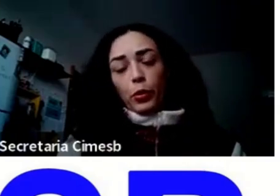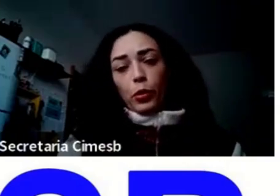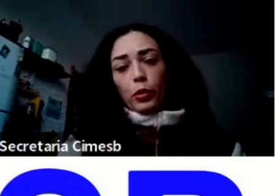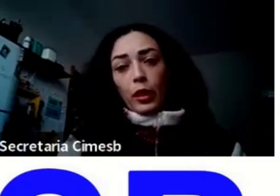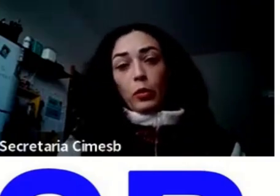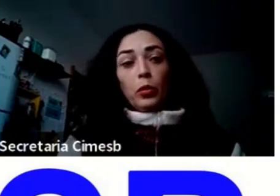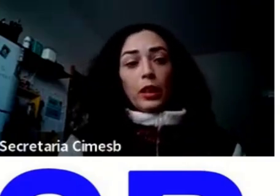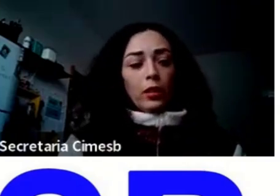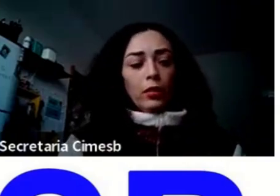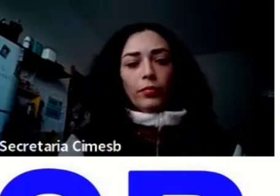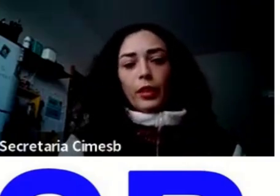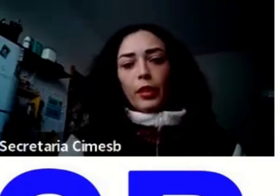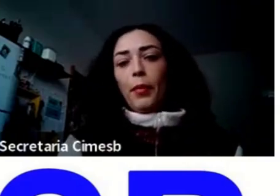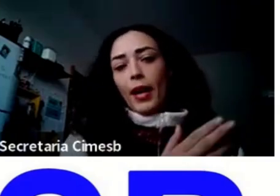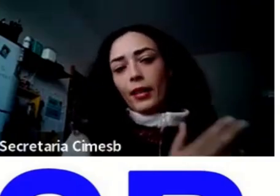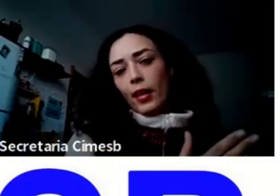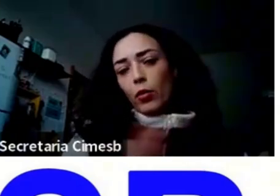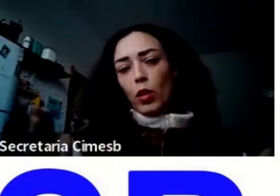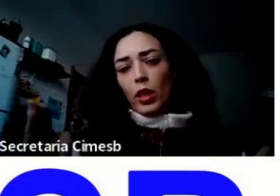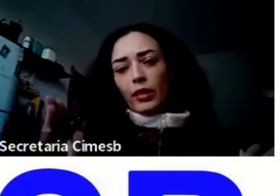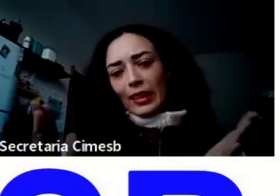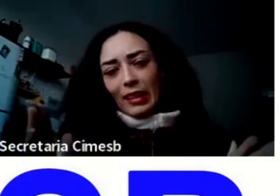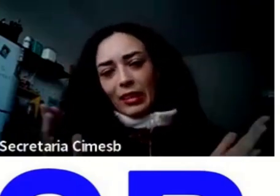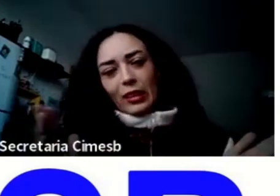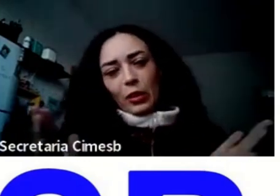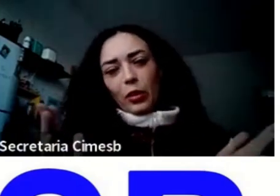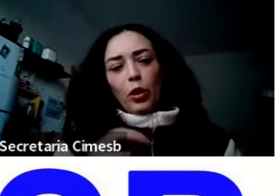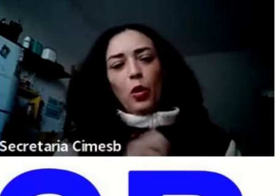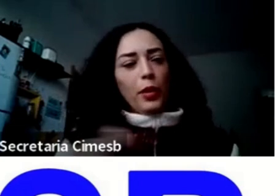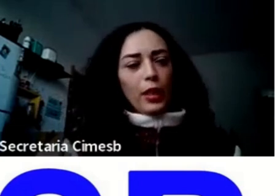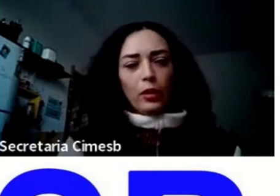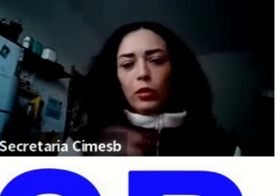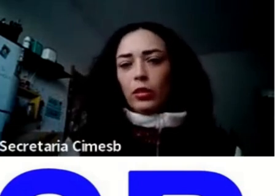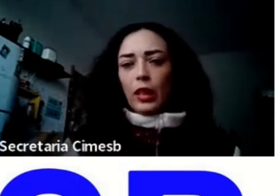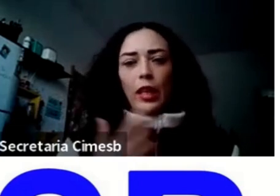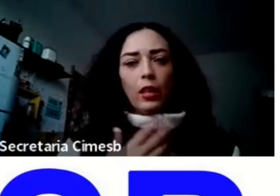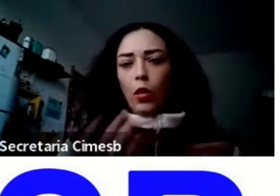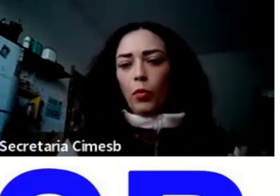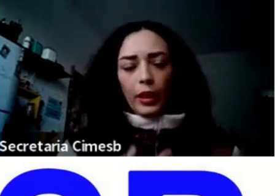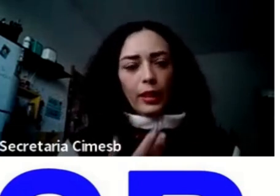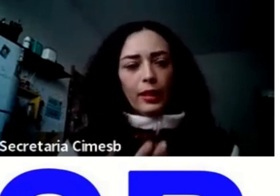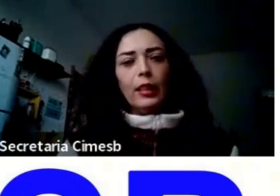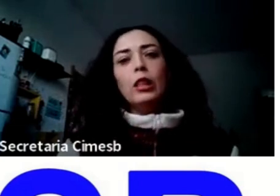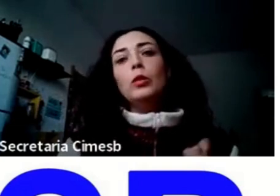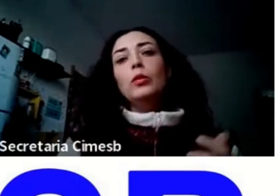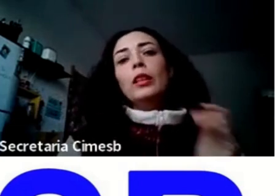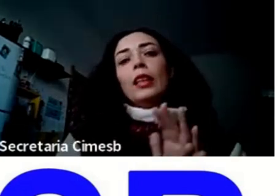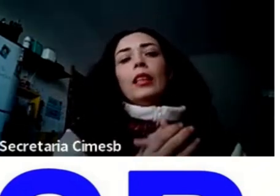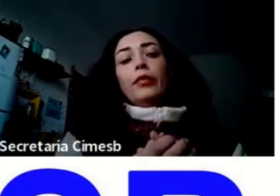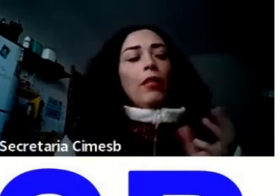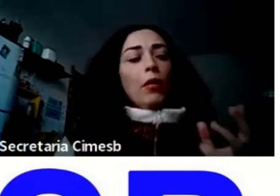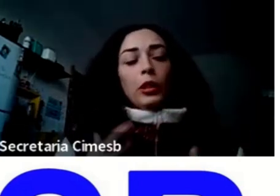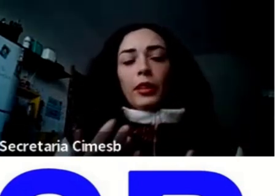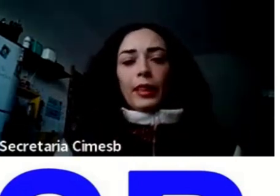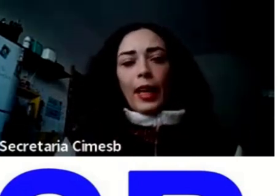ele foi para o segundo ano. Então, ele passa 1 ano inteiro, assim, ó, só copiando, sem comunicação,